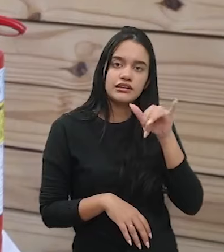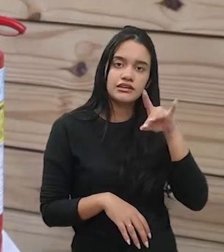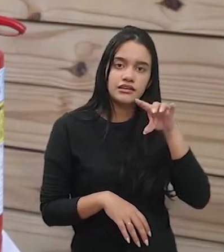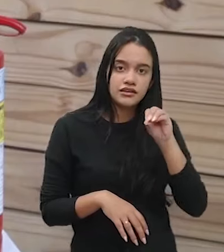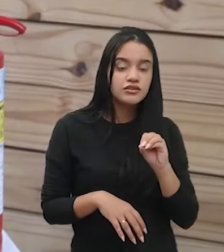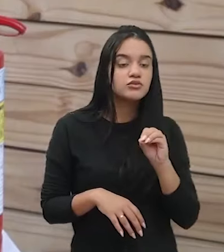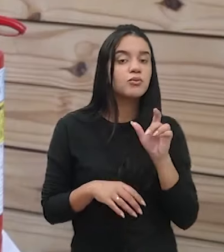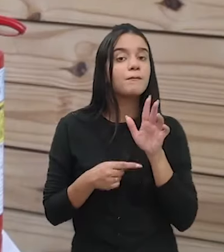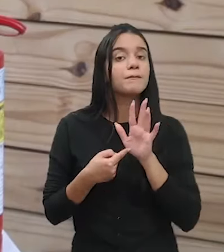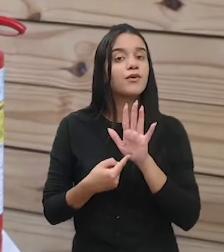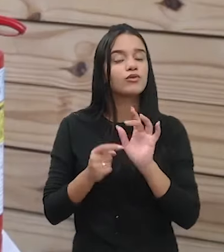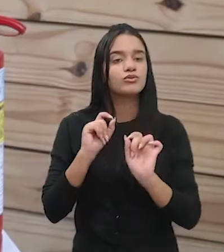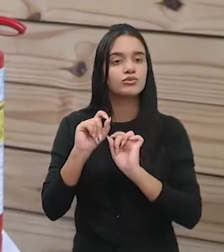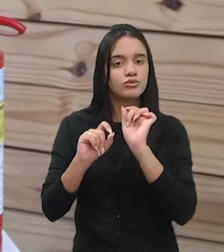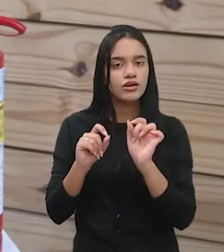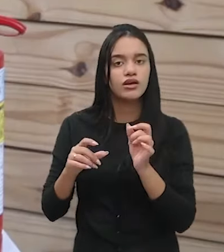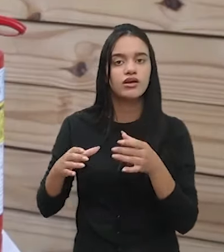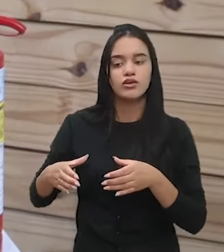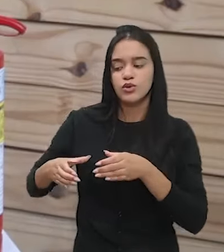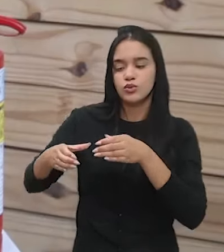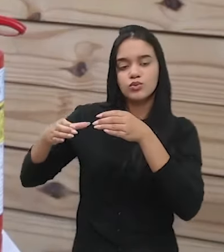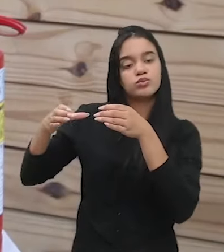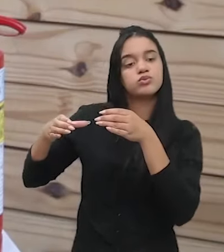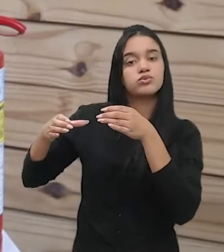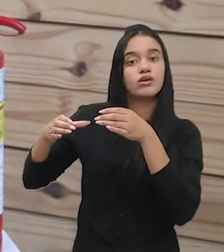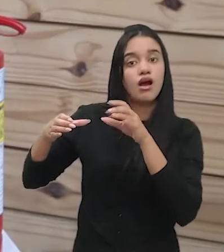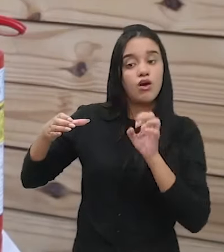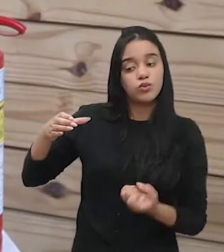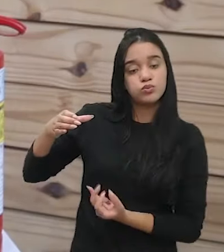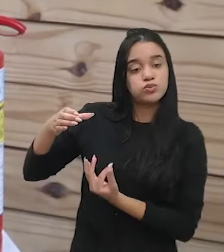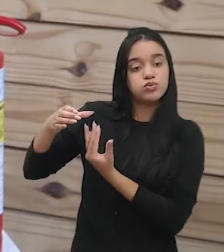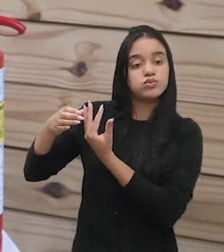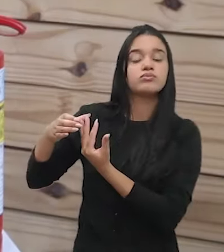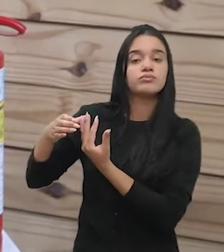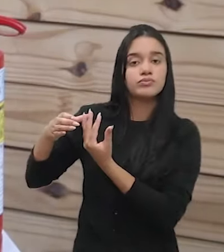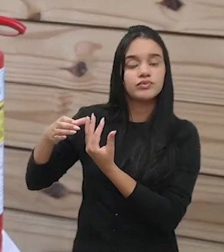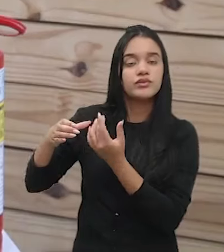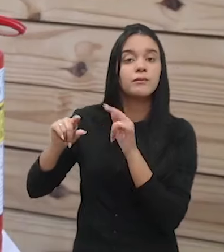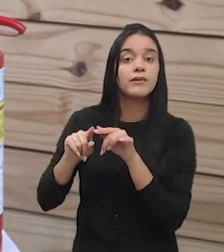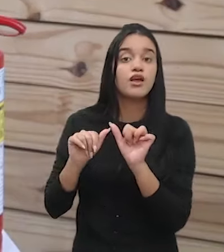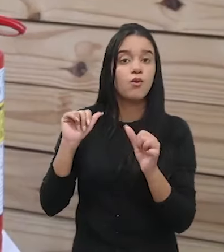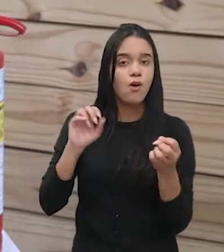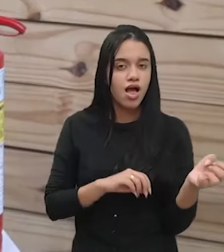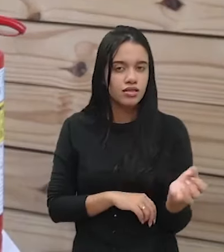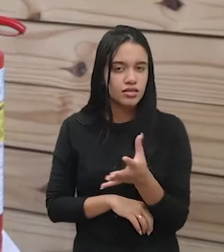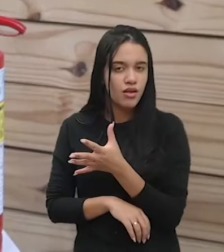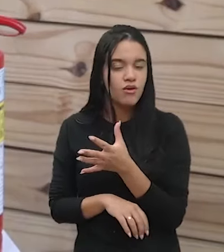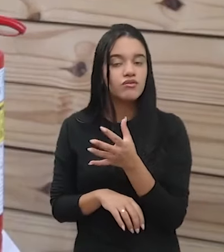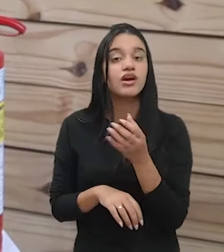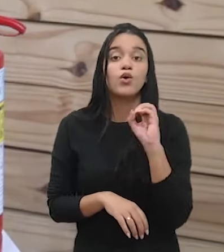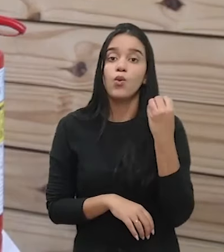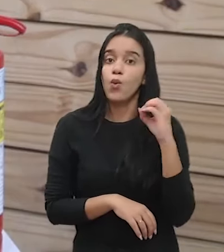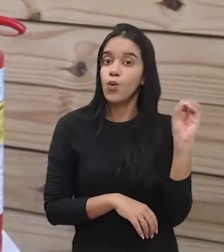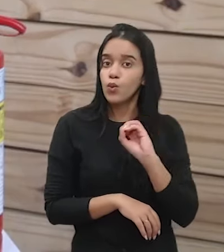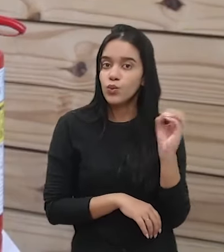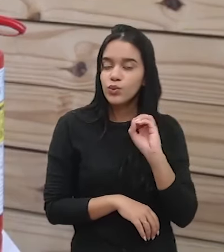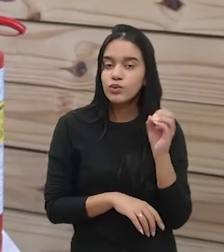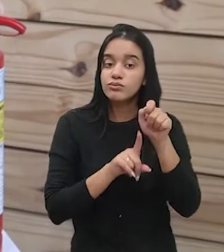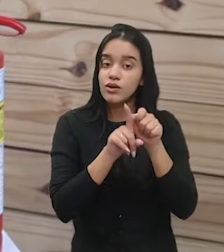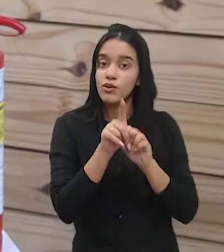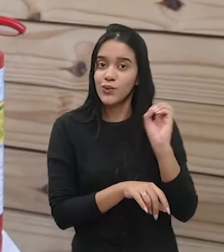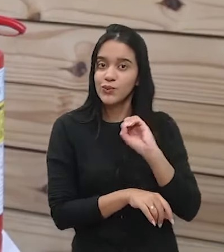que a recarga foi realizada o ano passado e ainda está dentro do prazo quando for realizado uma nova recarga em outubro desse ano esse